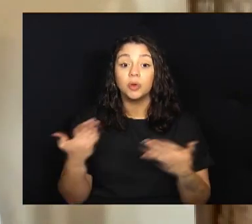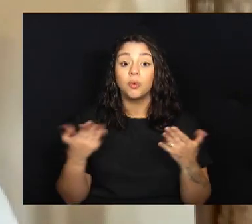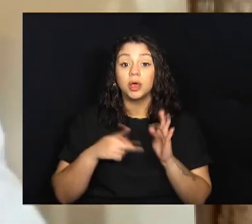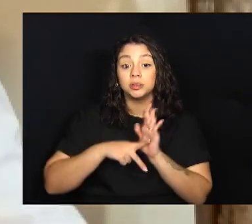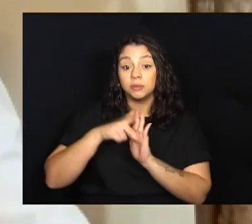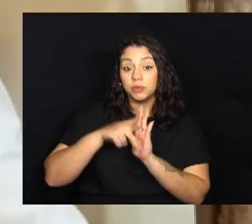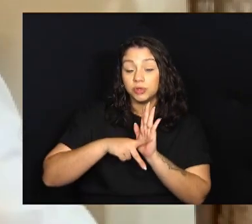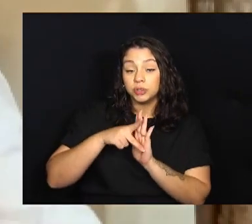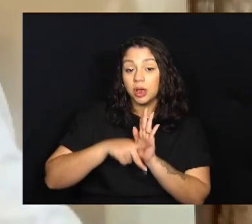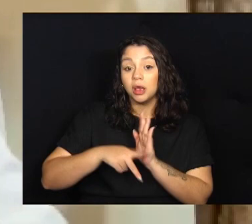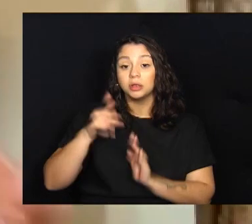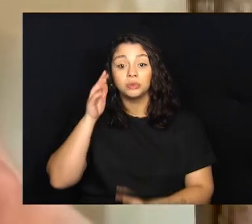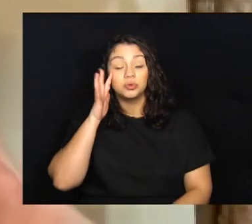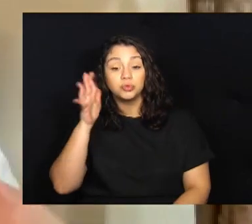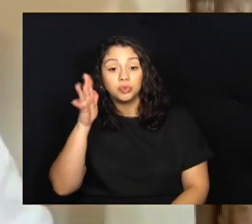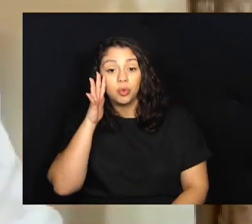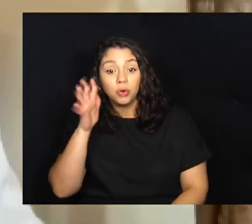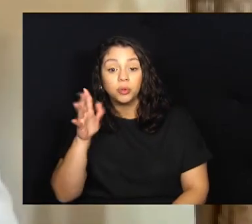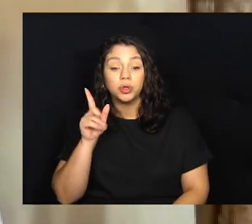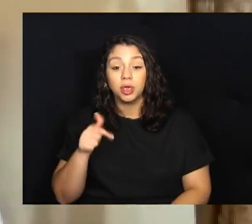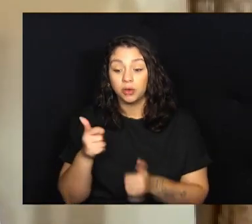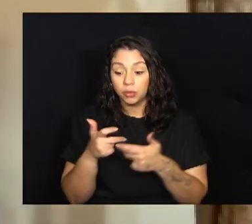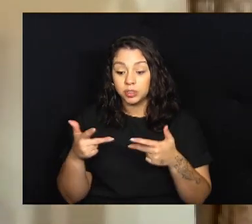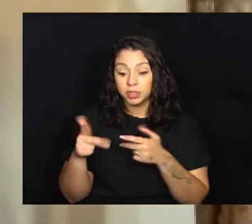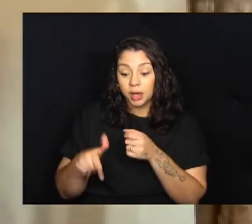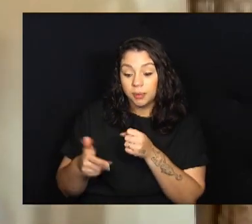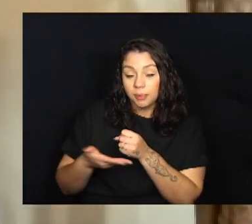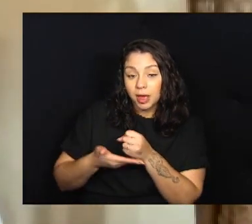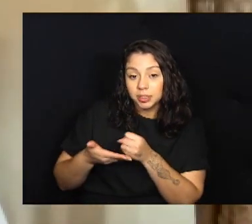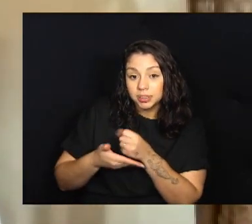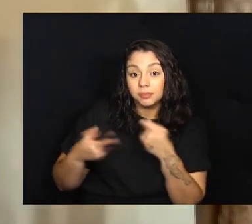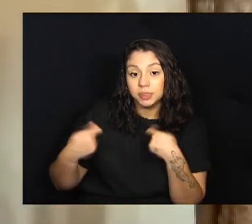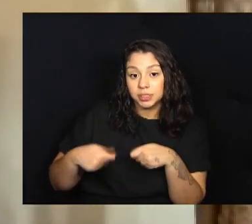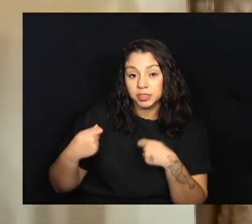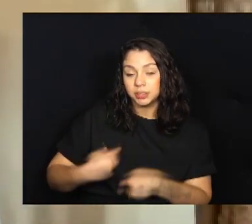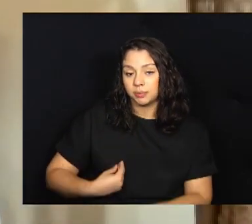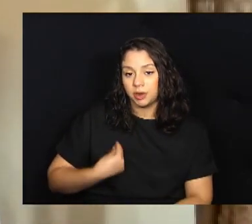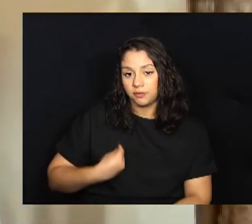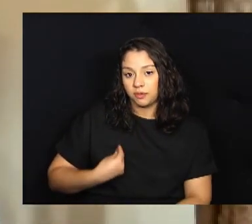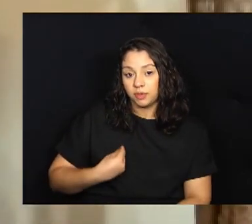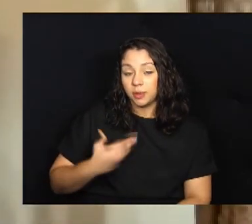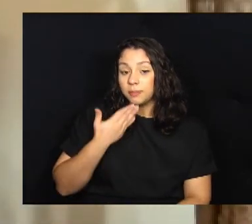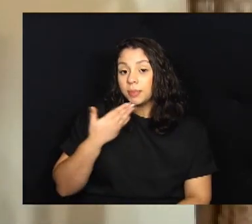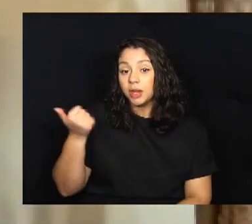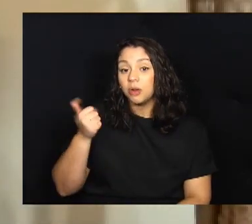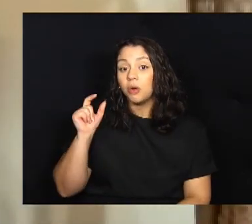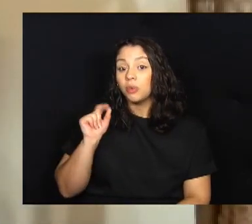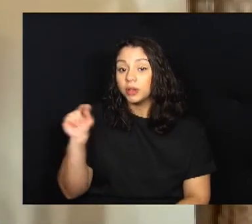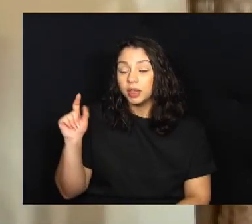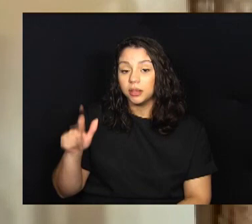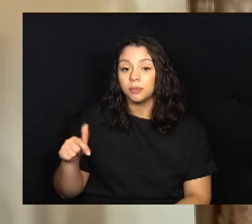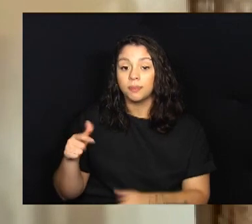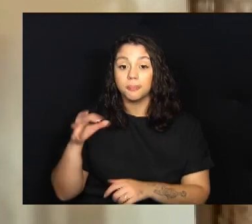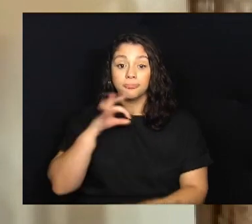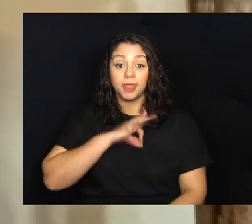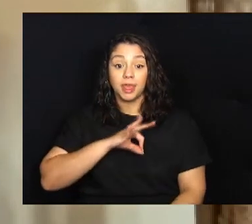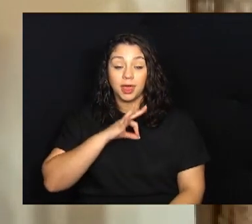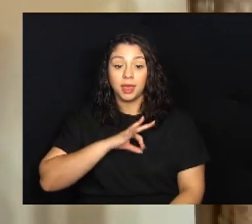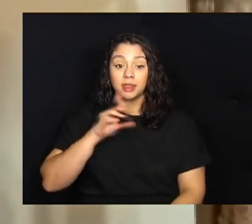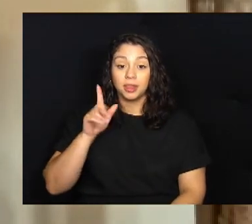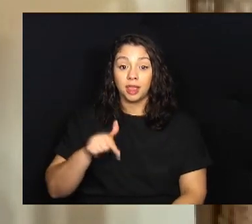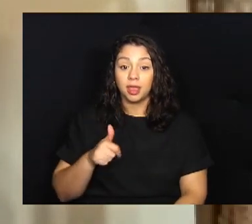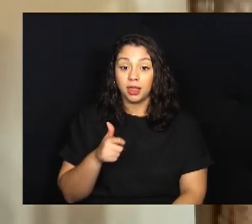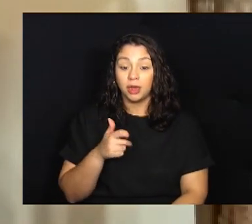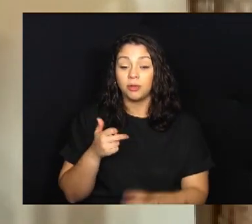projetos, sonhos, e qual é a parte básica que você precisa para viver. O ideal é que essa renda extra ela armazene